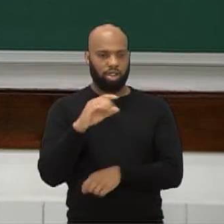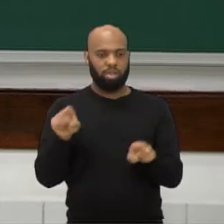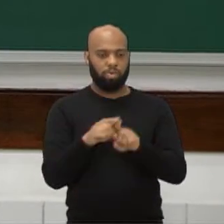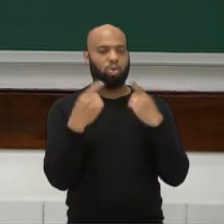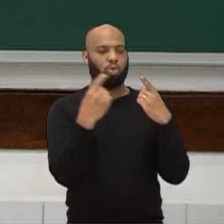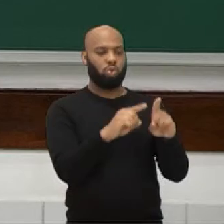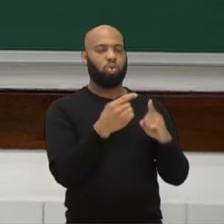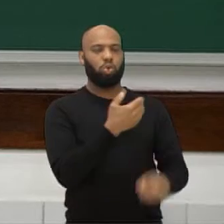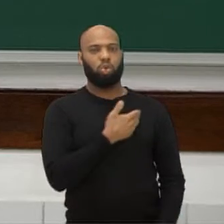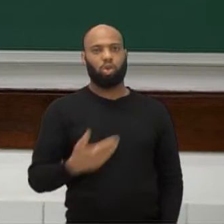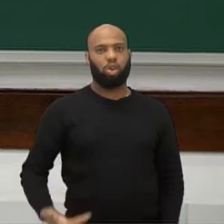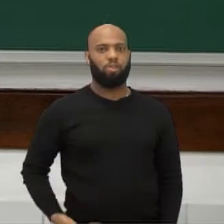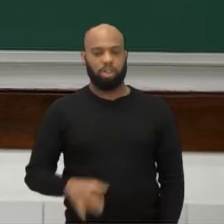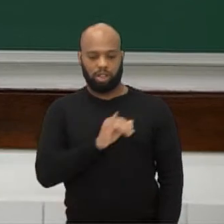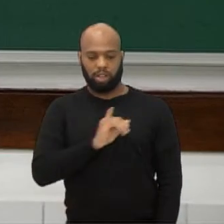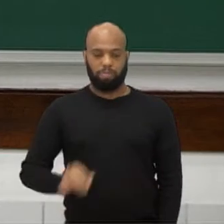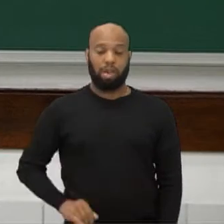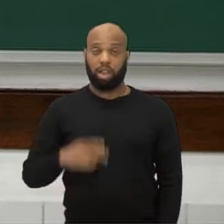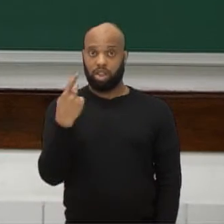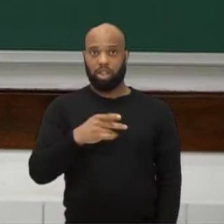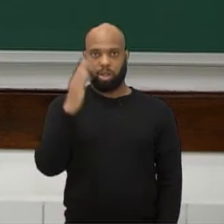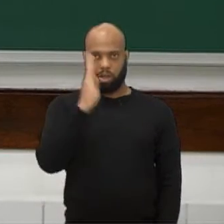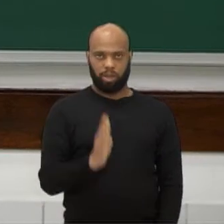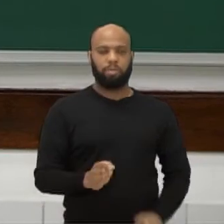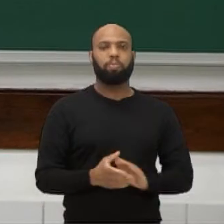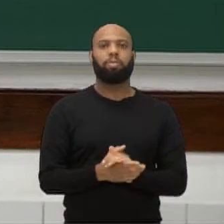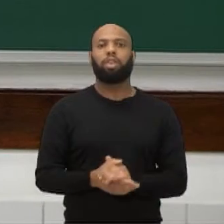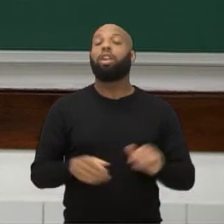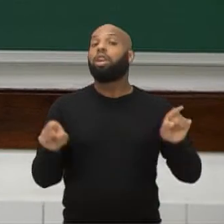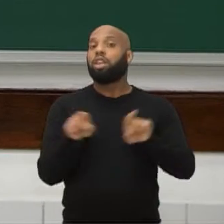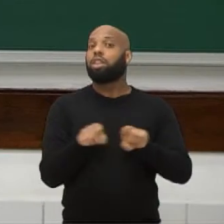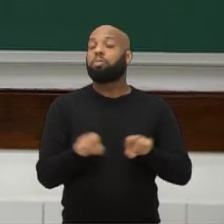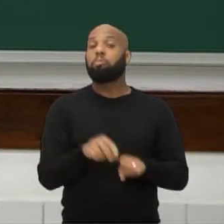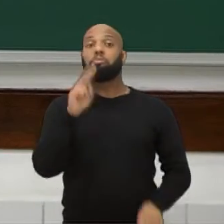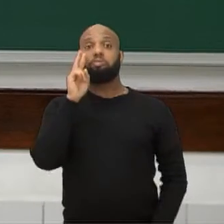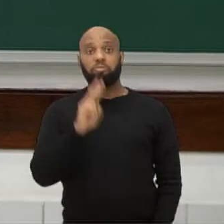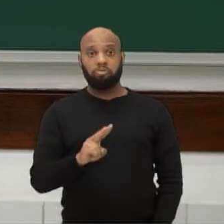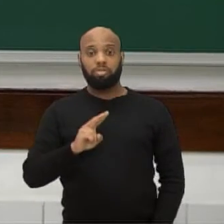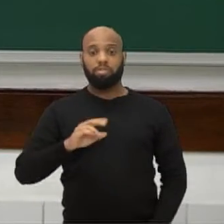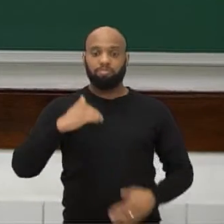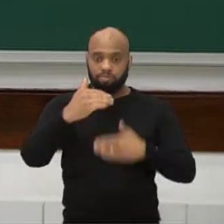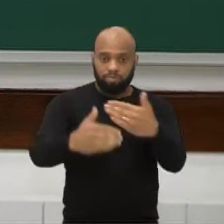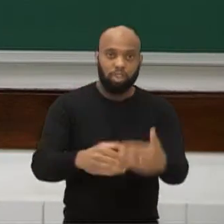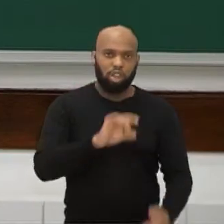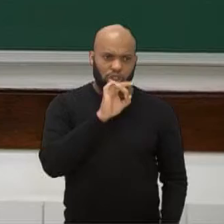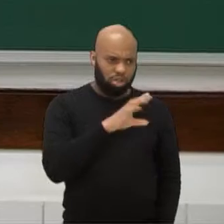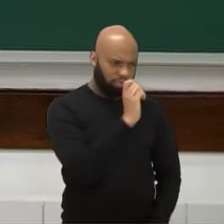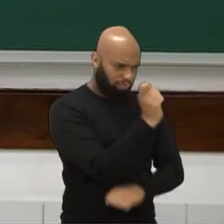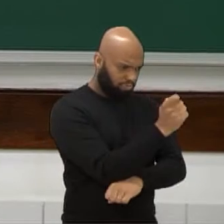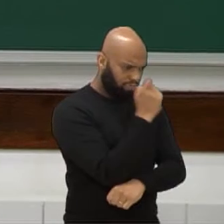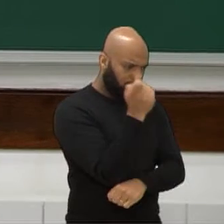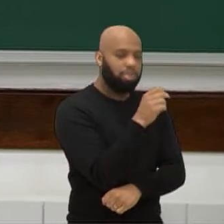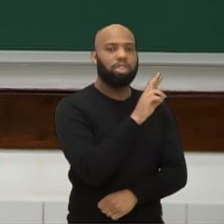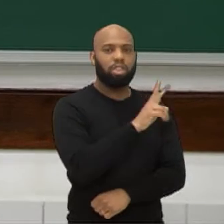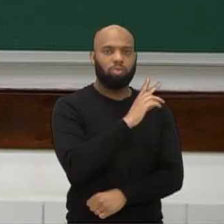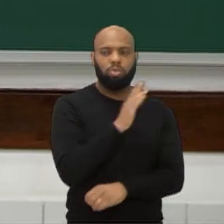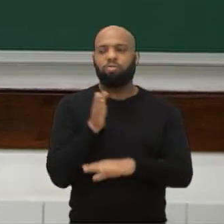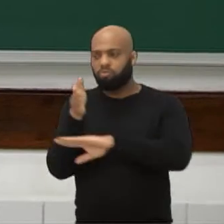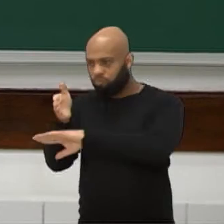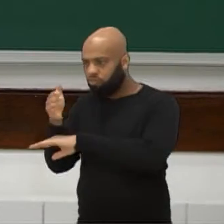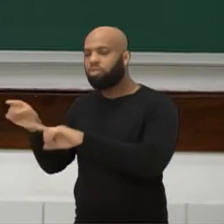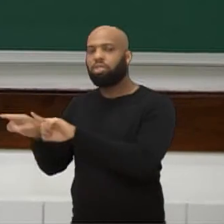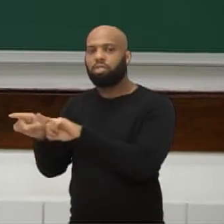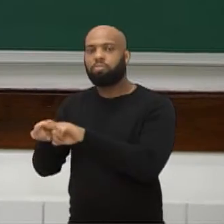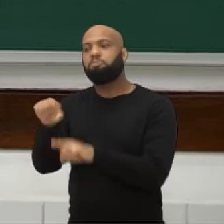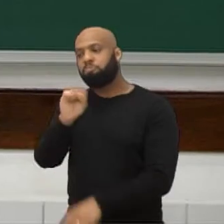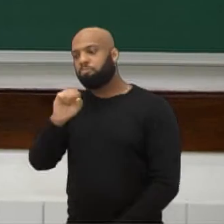governo regencial, o governo imperial brasileiro. E veja que a farroupilha se estendeu. Ela saiu do Rio Grande do Sul e, além do Rio Grande